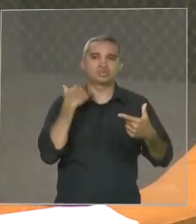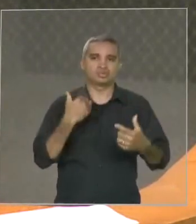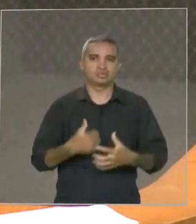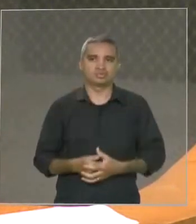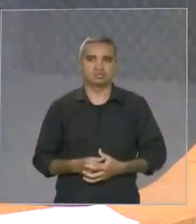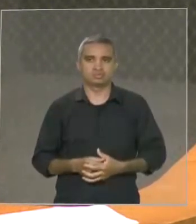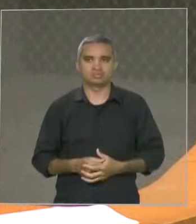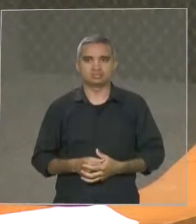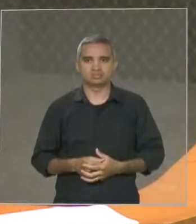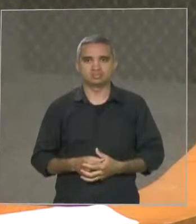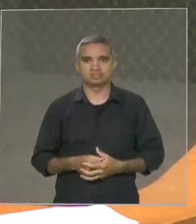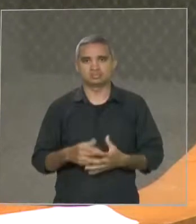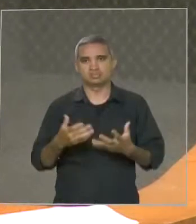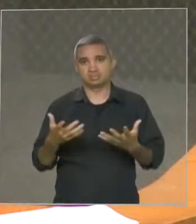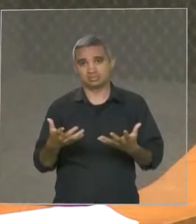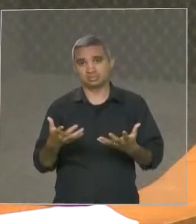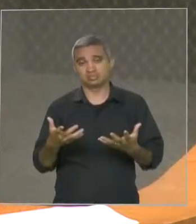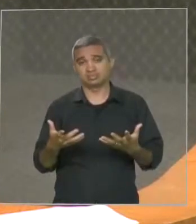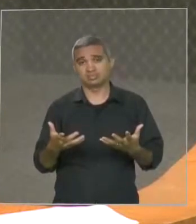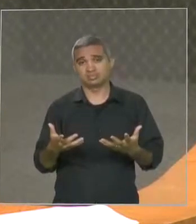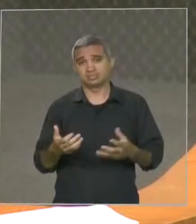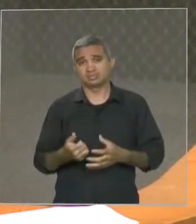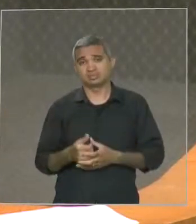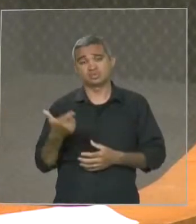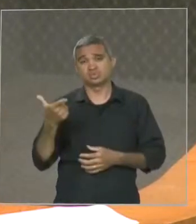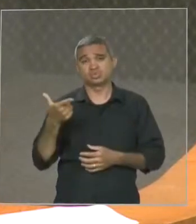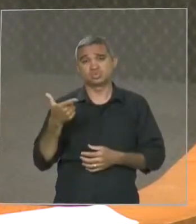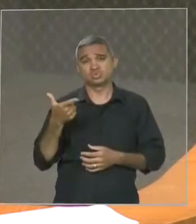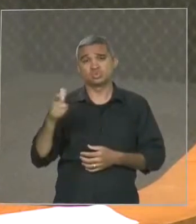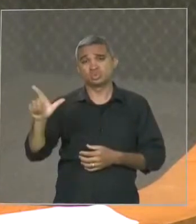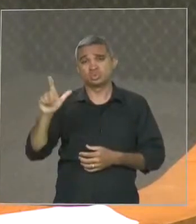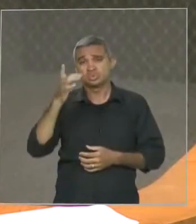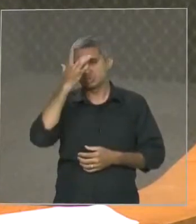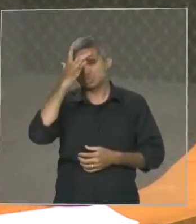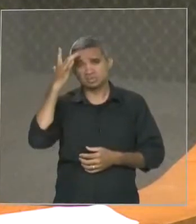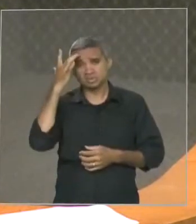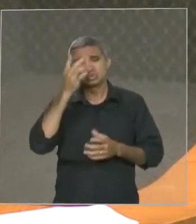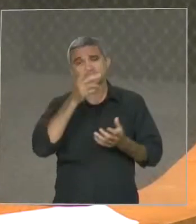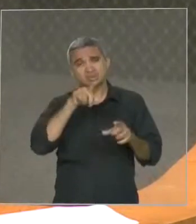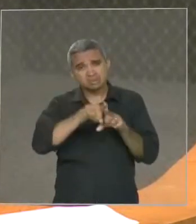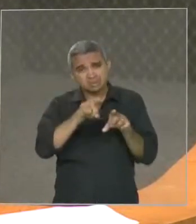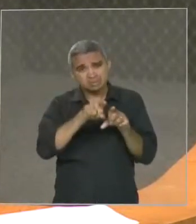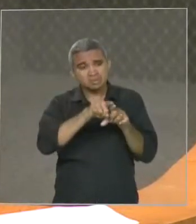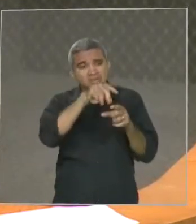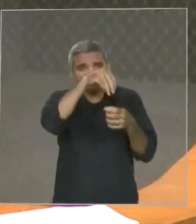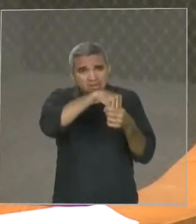de lá. E o restante que está lá naquela gaiola?